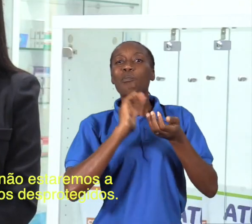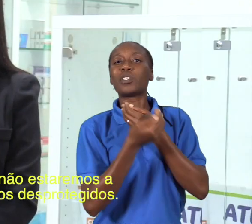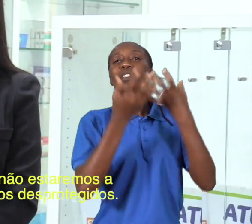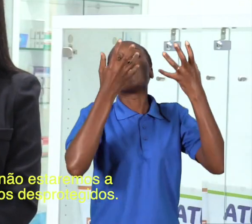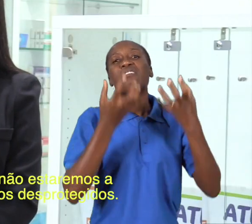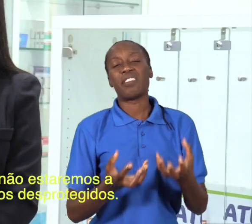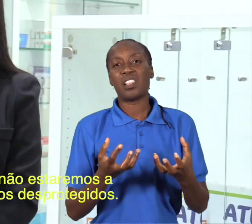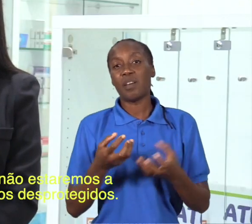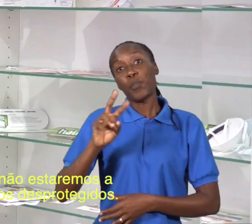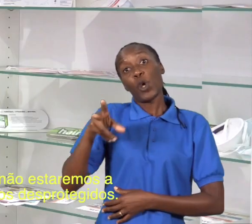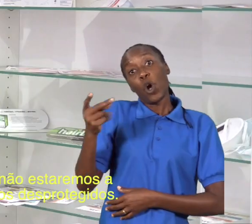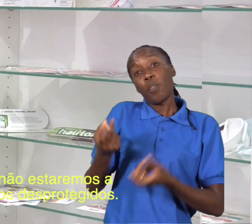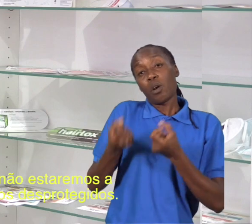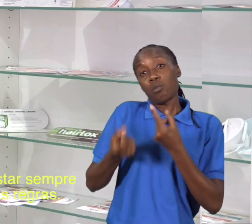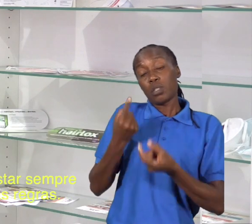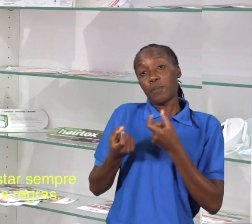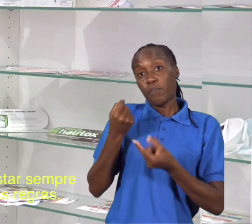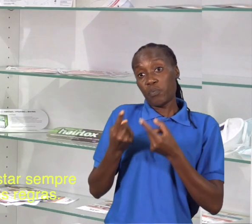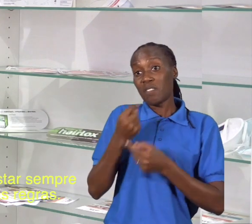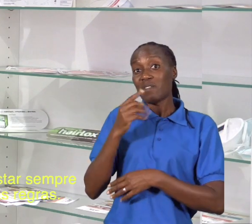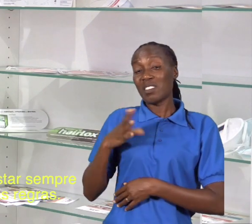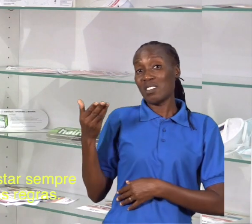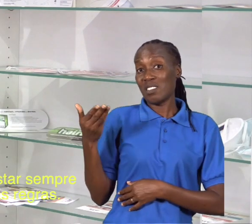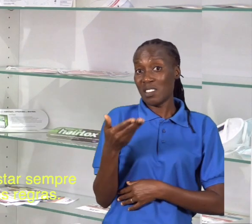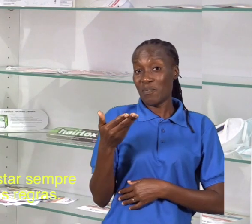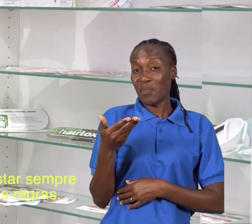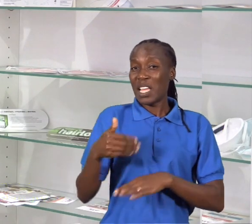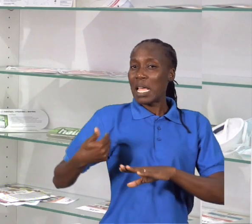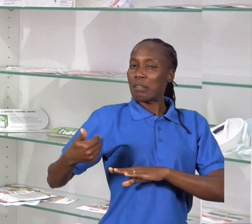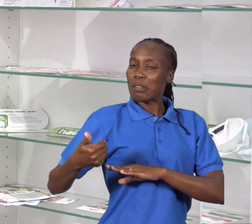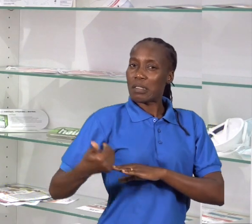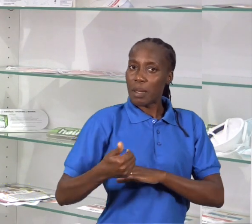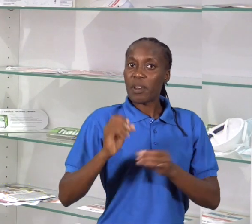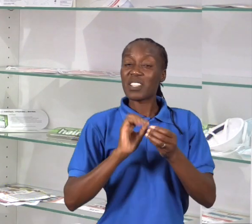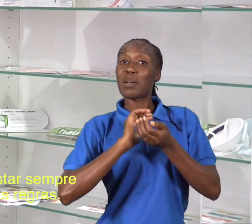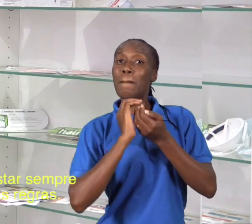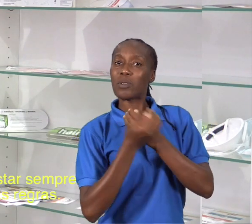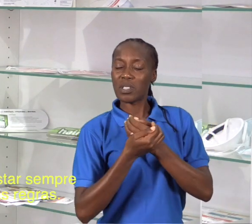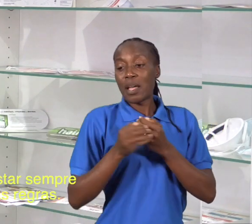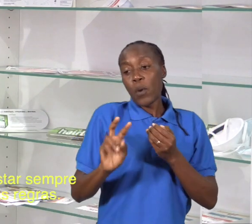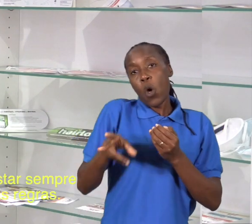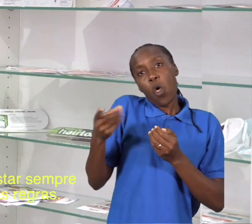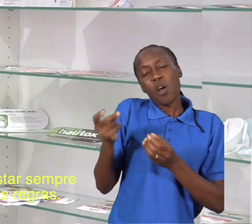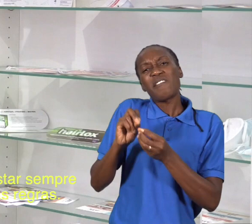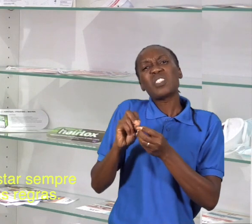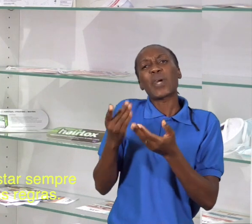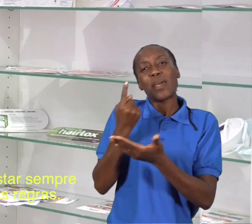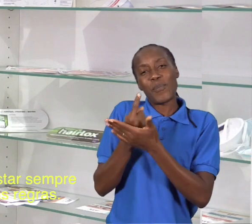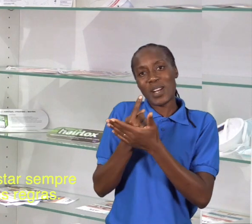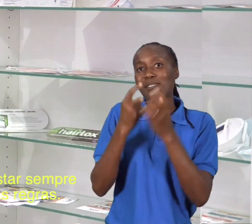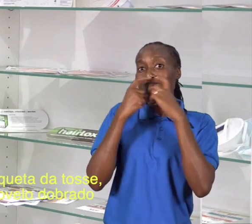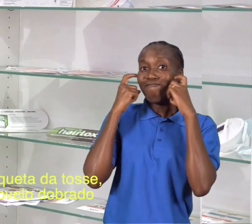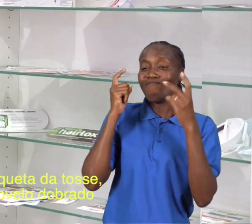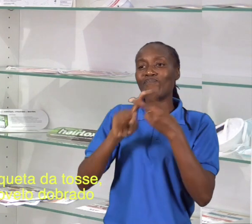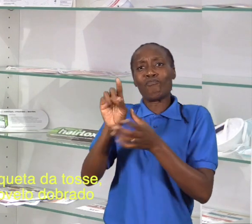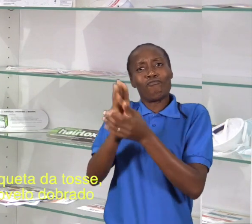desprotegidos. E outra coisa, a proteção, como eu disse, deve vir sempre associada às outras regras.